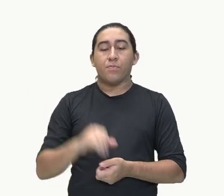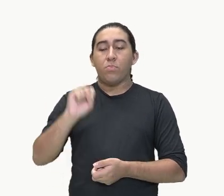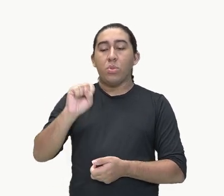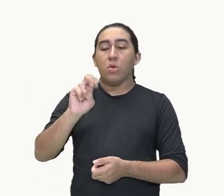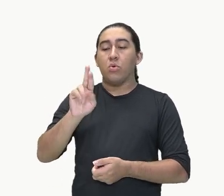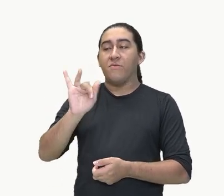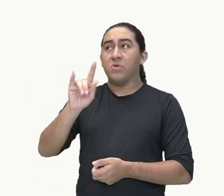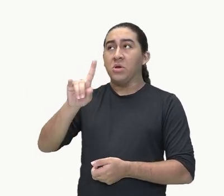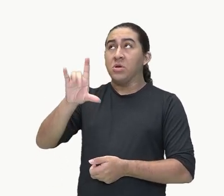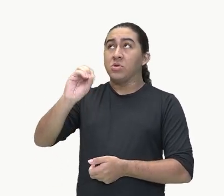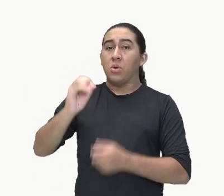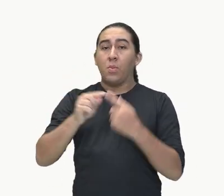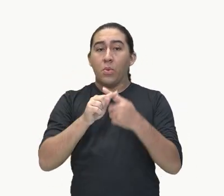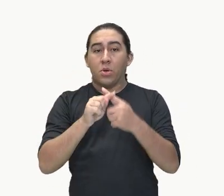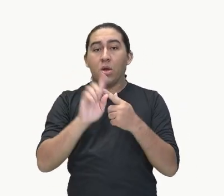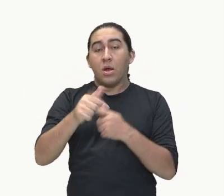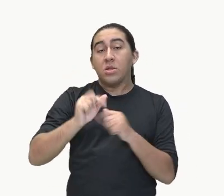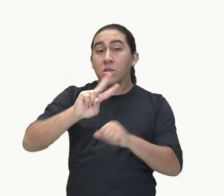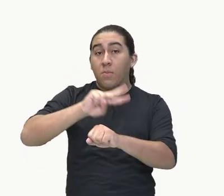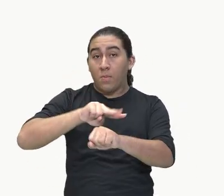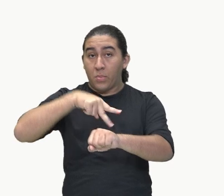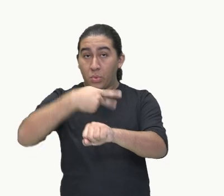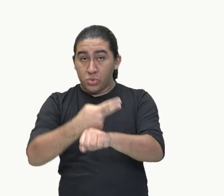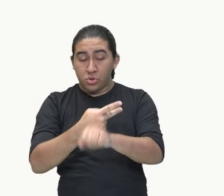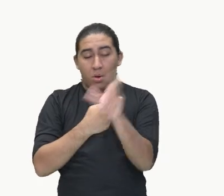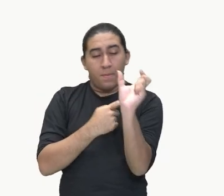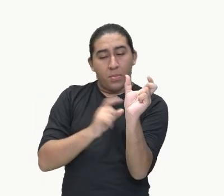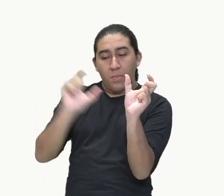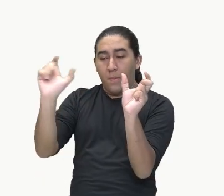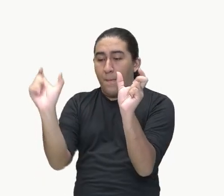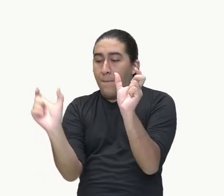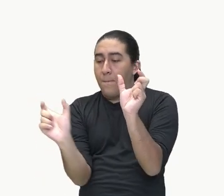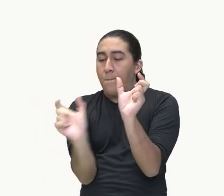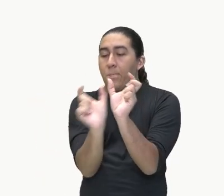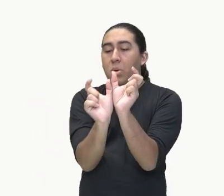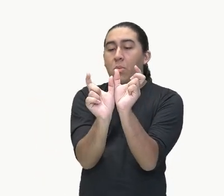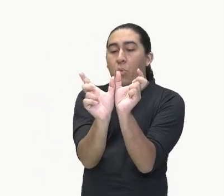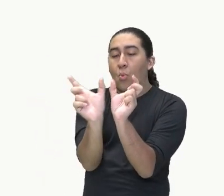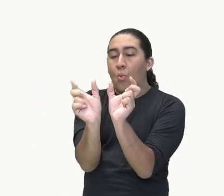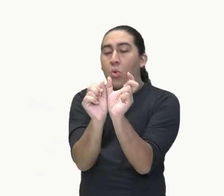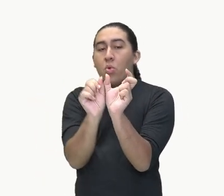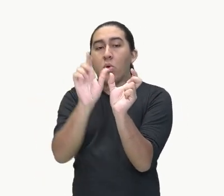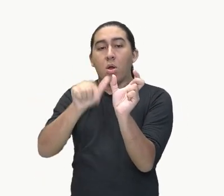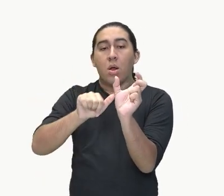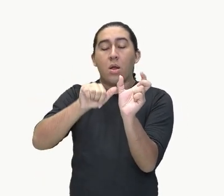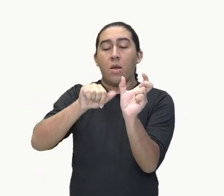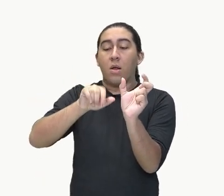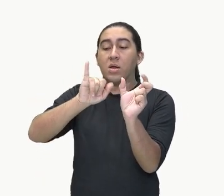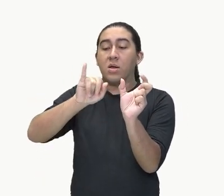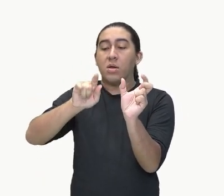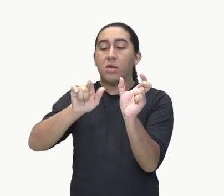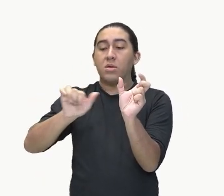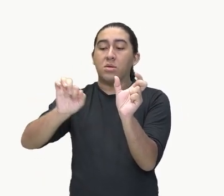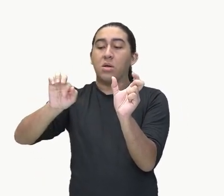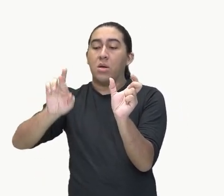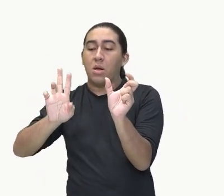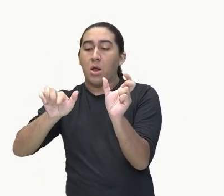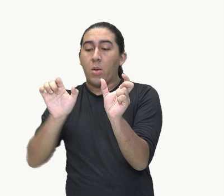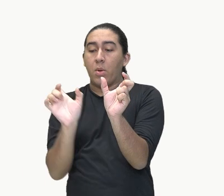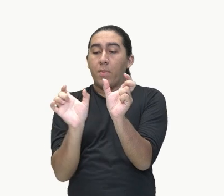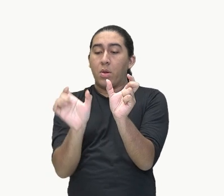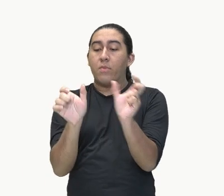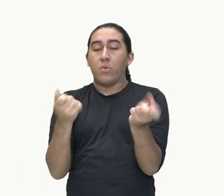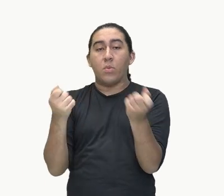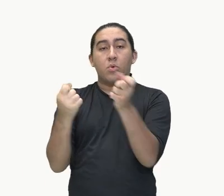vem depois do radical. Então, essa palavra valorizar é uma palavra formada